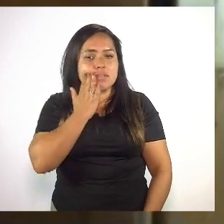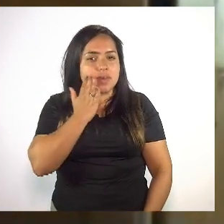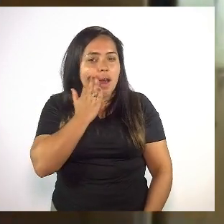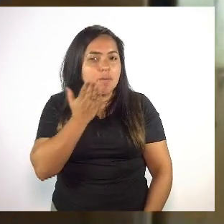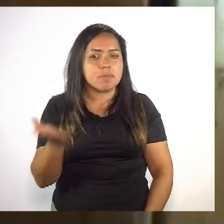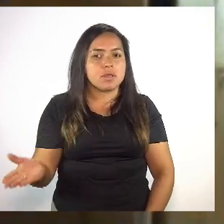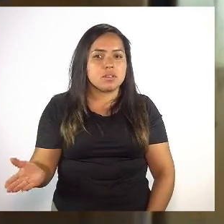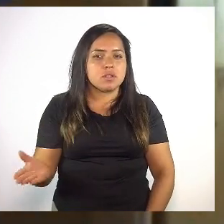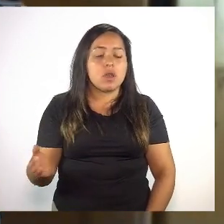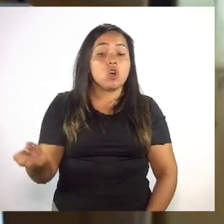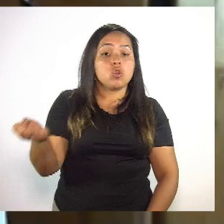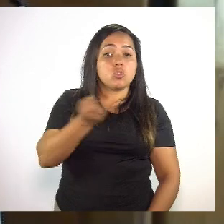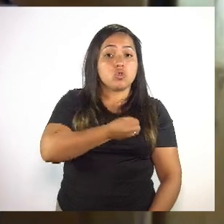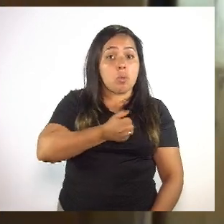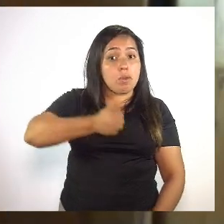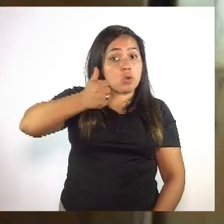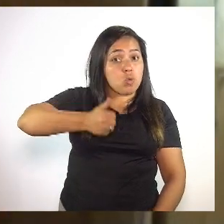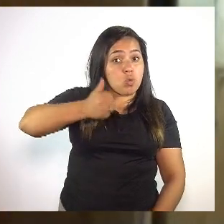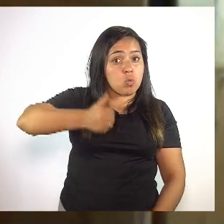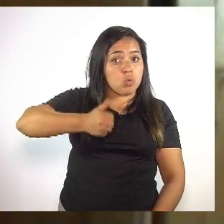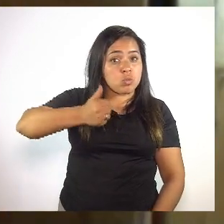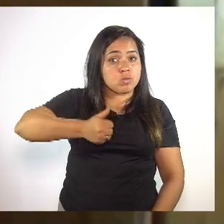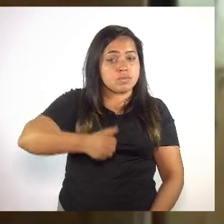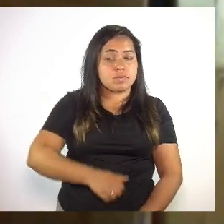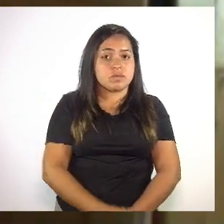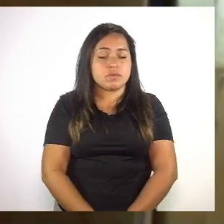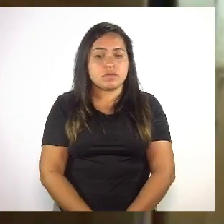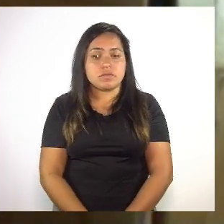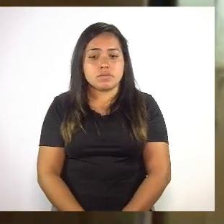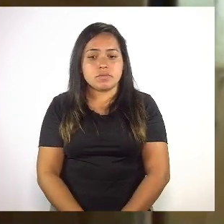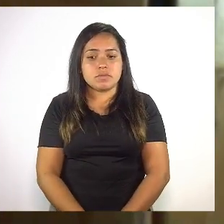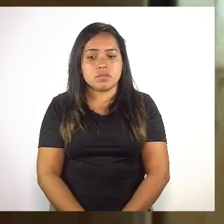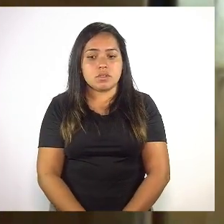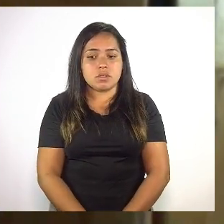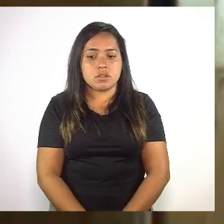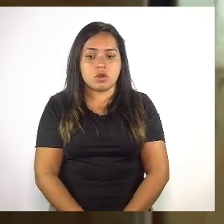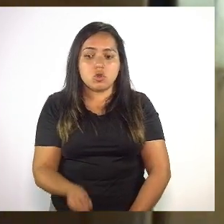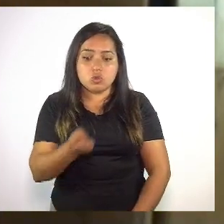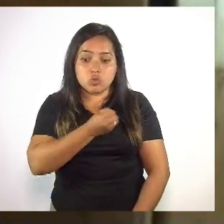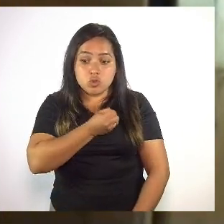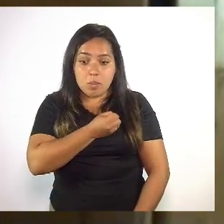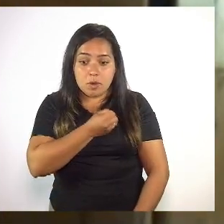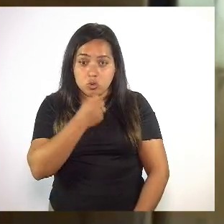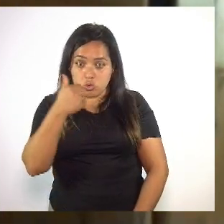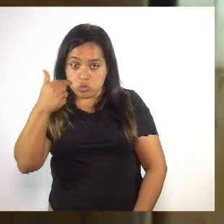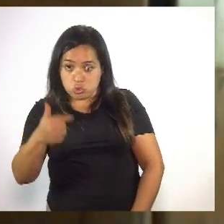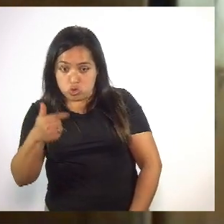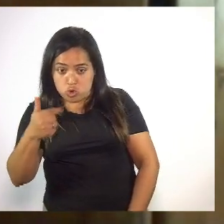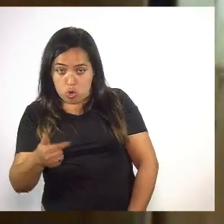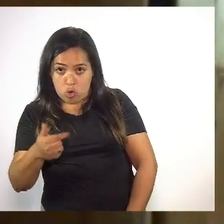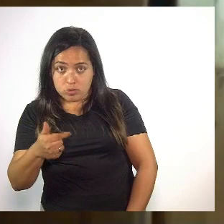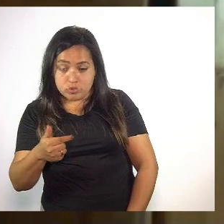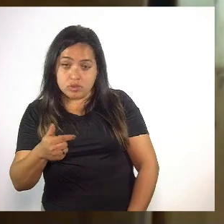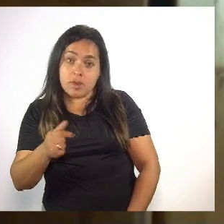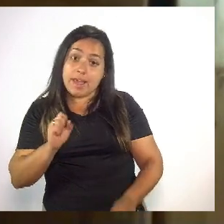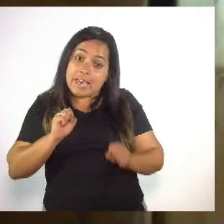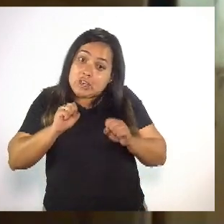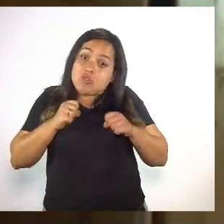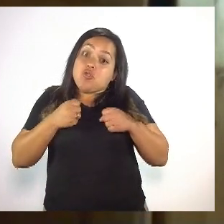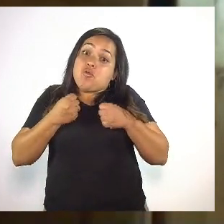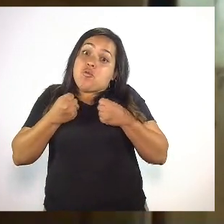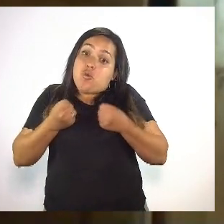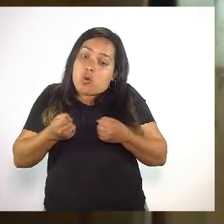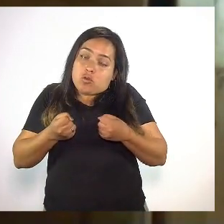Irregularidade número 1, então, a irregularidade número 2, mesmo tendo esforço, não